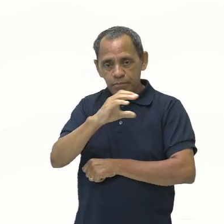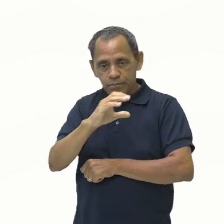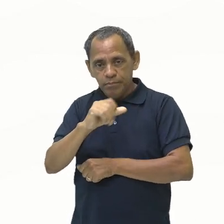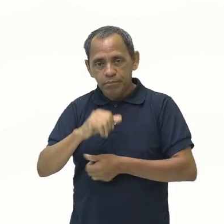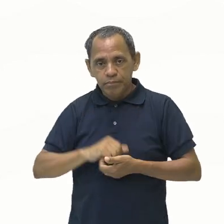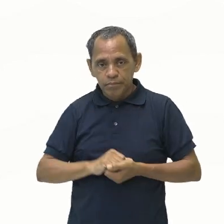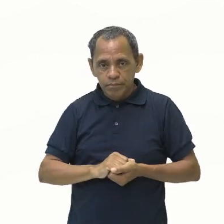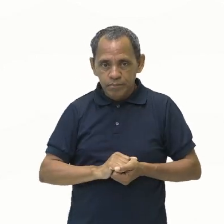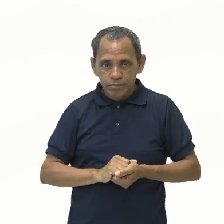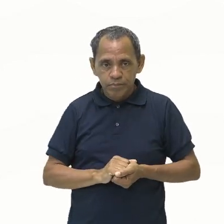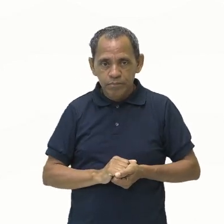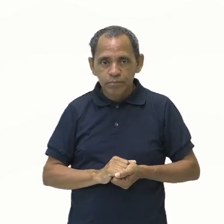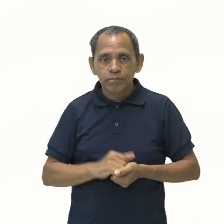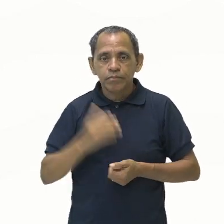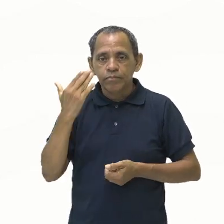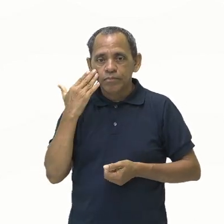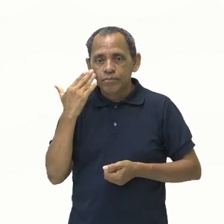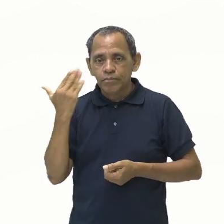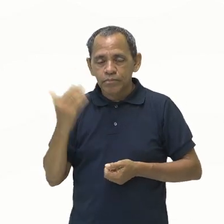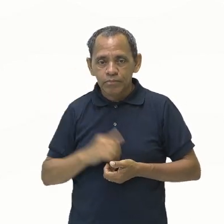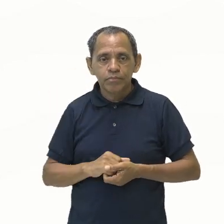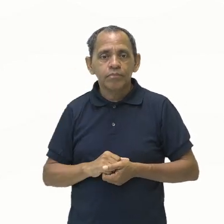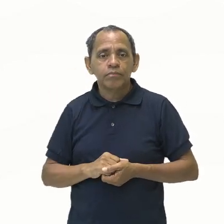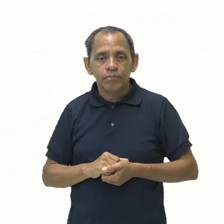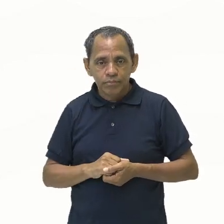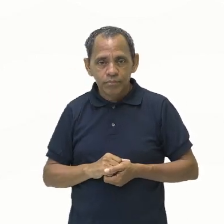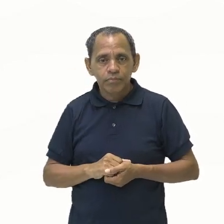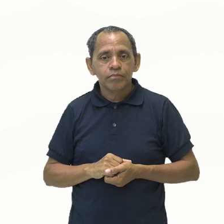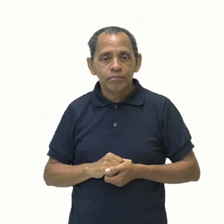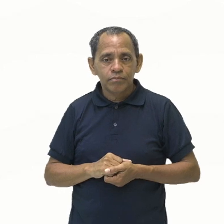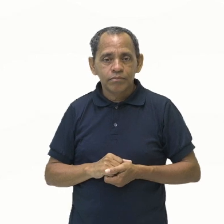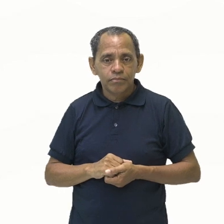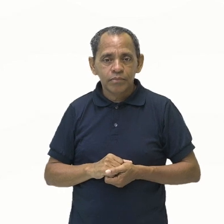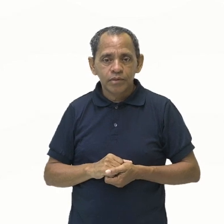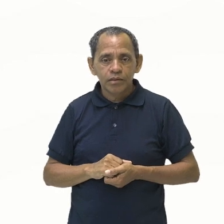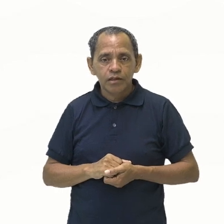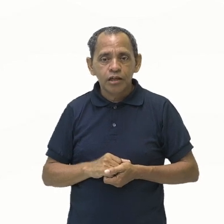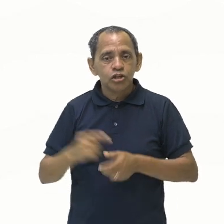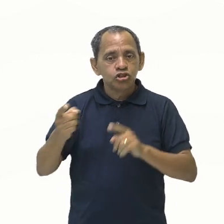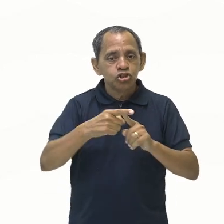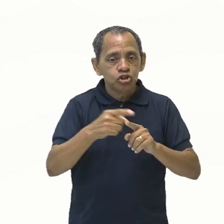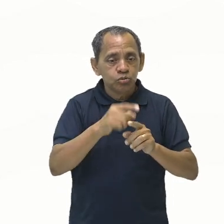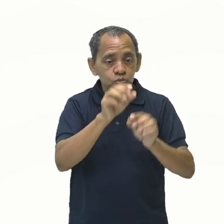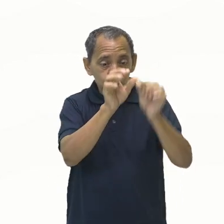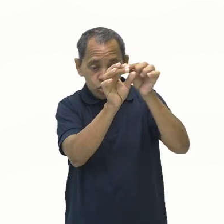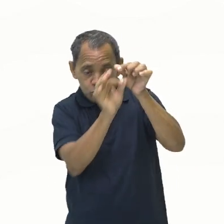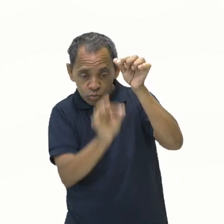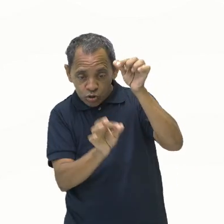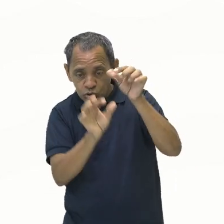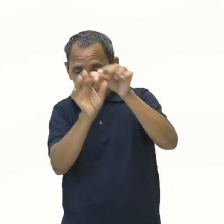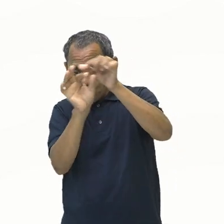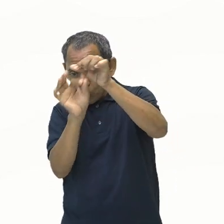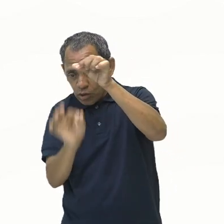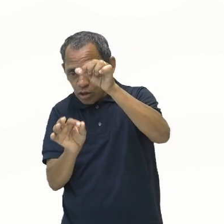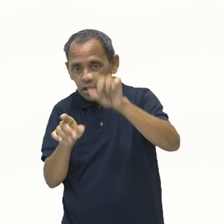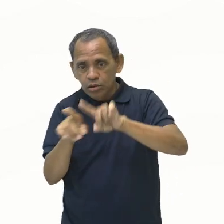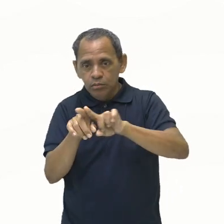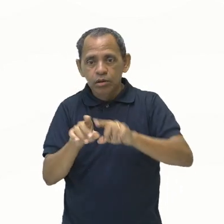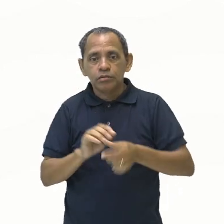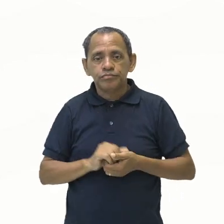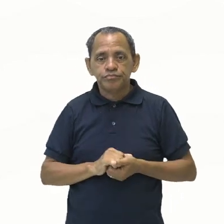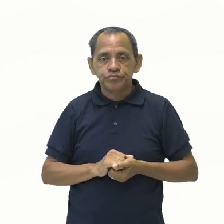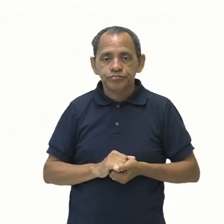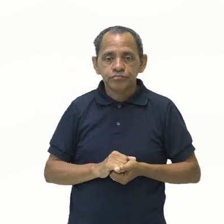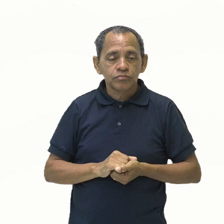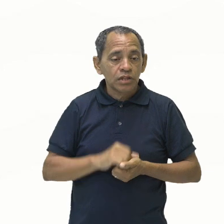vamos destacar a cadeia principal. Ó, viram uma questão de vestibular e ela vem em forma de bastão. Então, quer dizer que aqui é carbono,